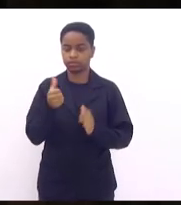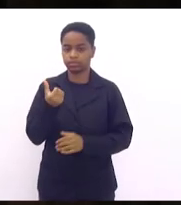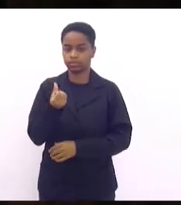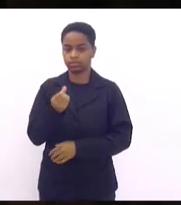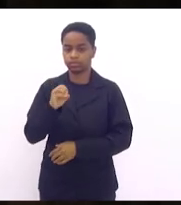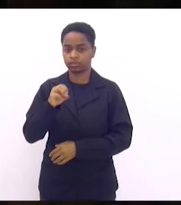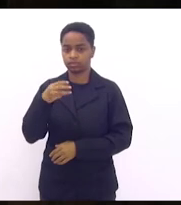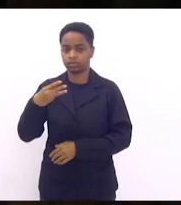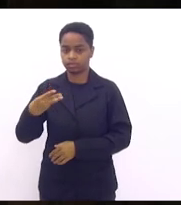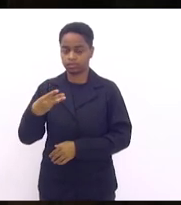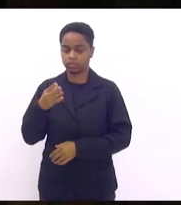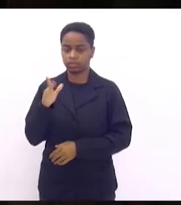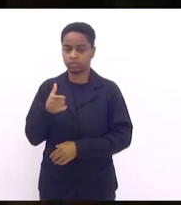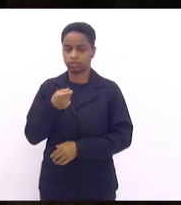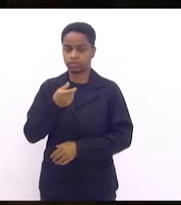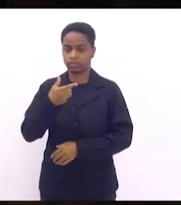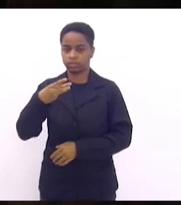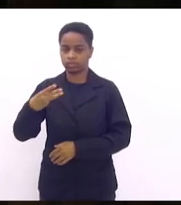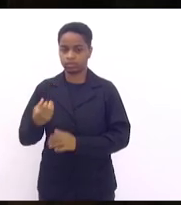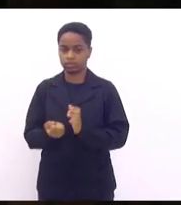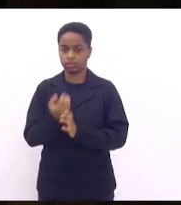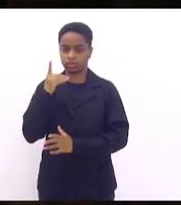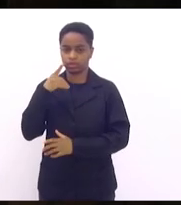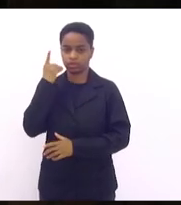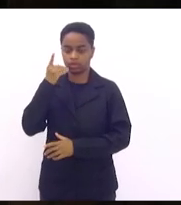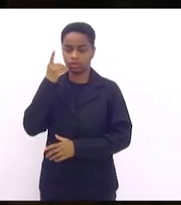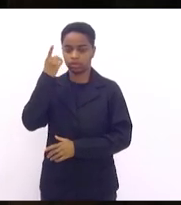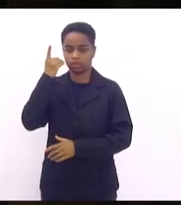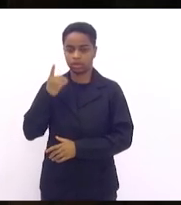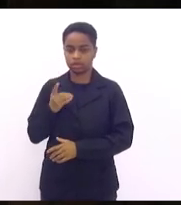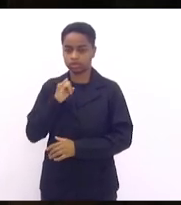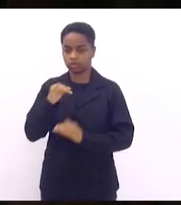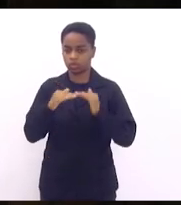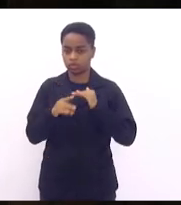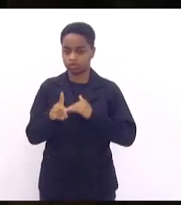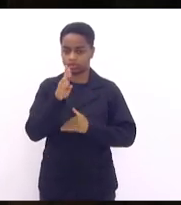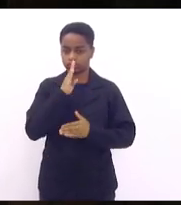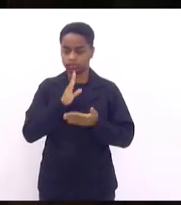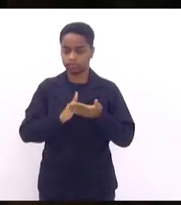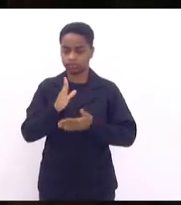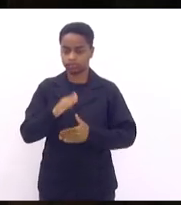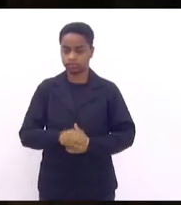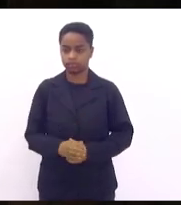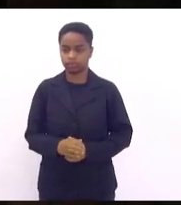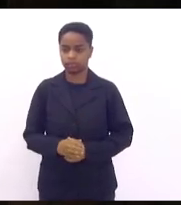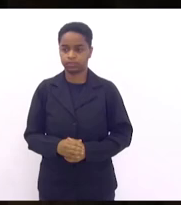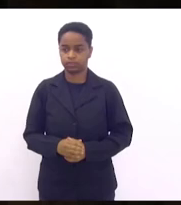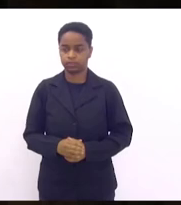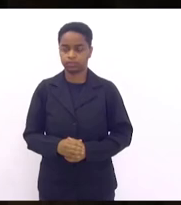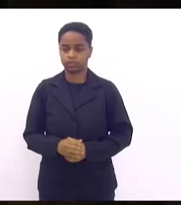1603 de 23, da deputada Dani Balbi, senhores que aprovam, permaneçam como estão, aprovado.